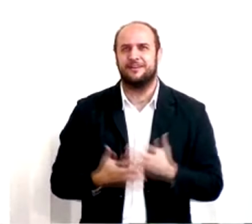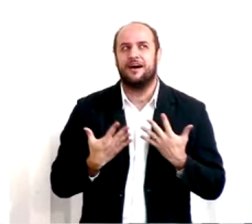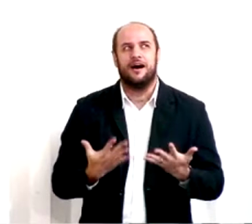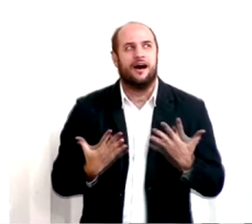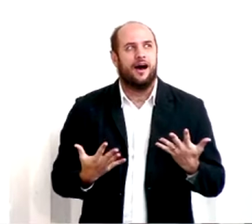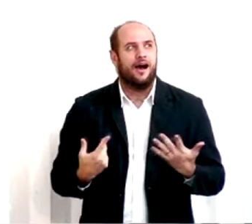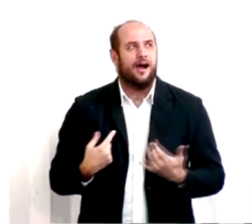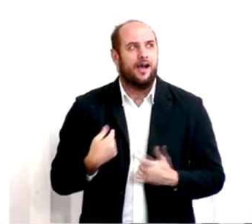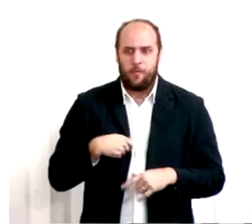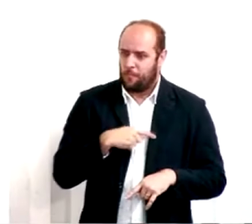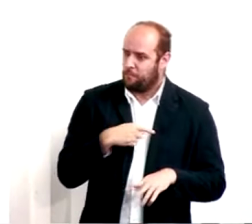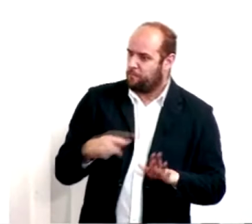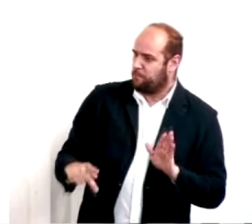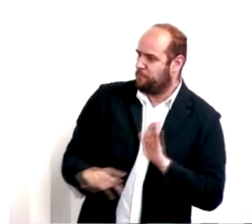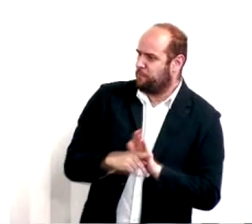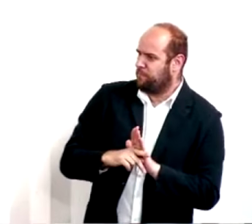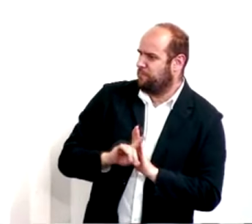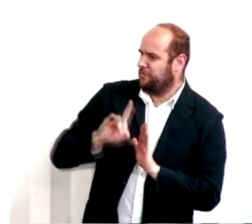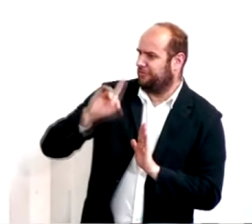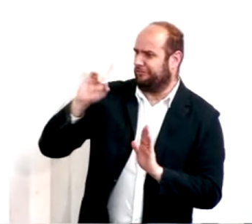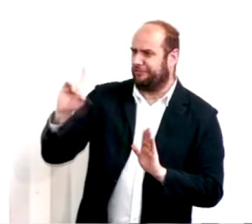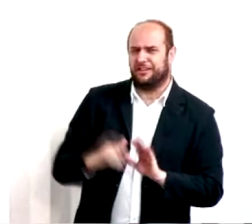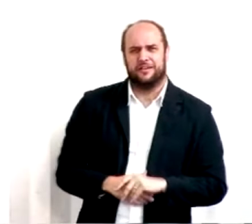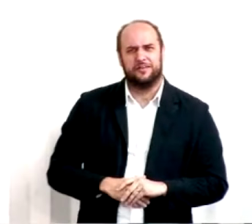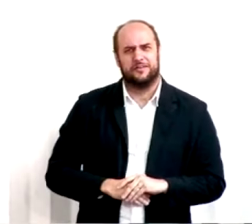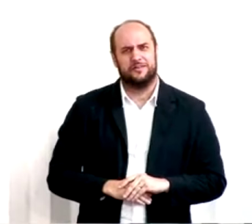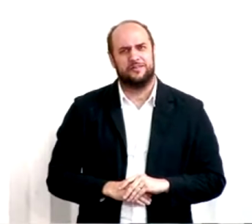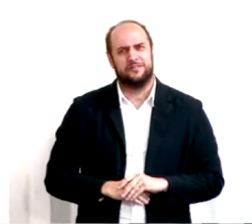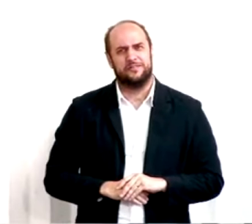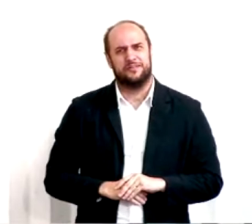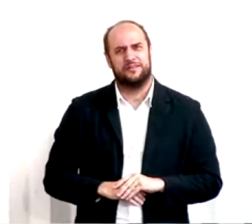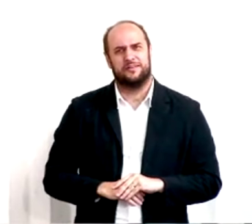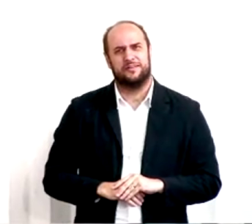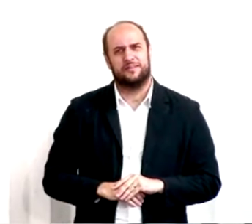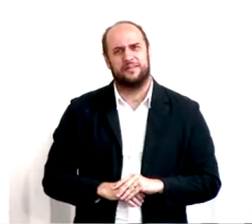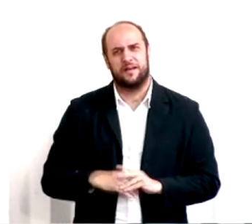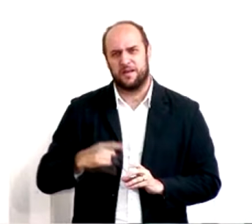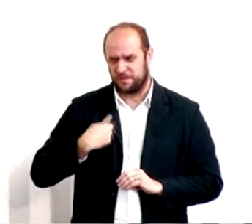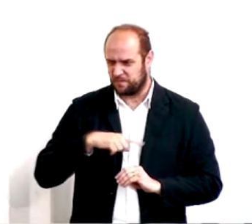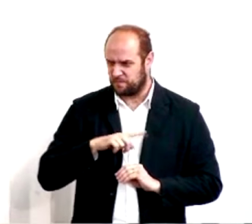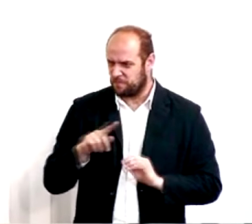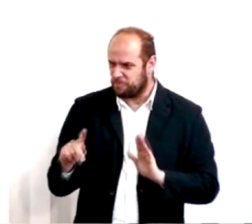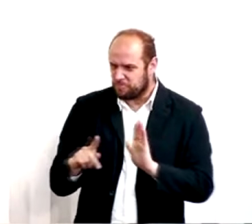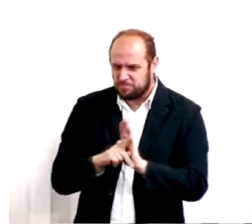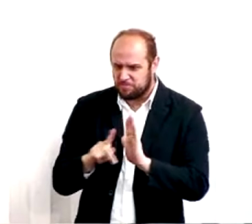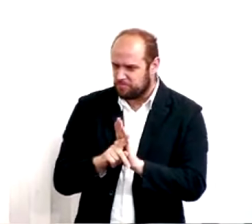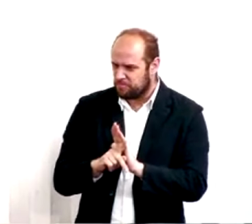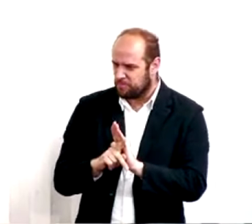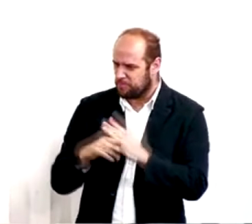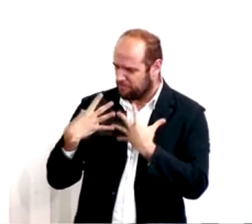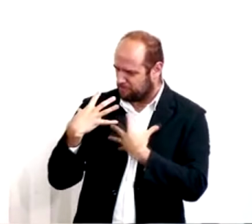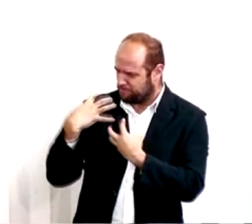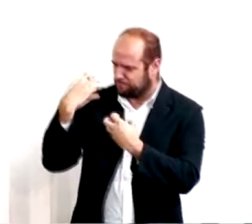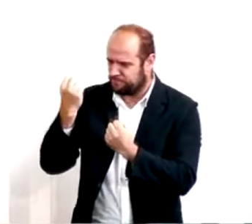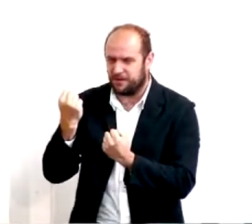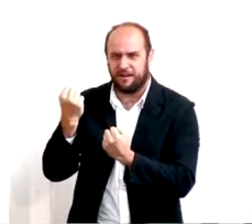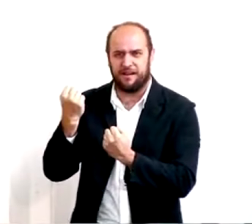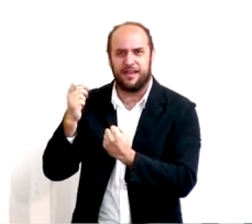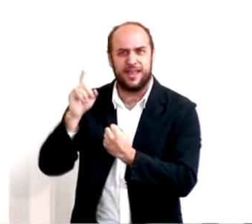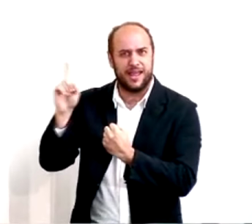se tornou da parte de Deus aquele que te que deteve a sabedoria